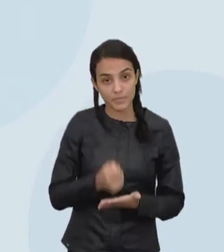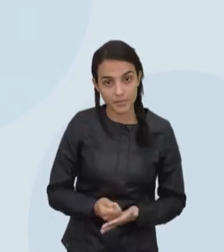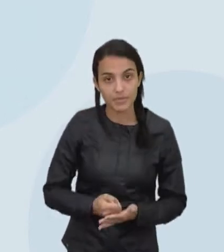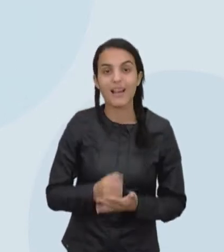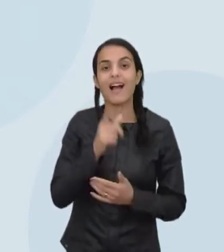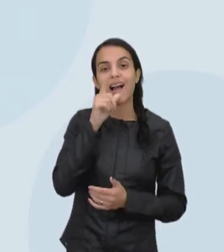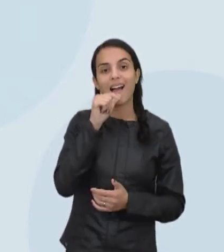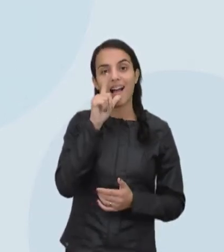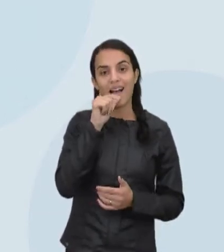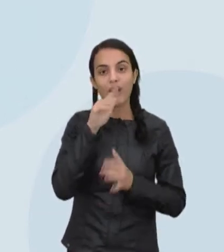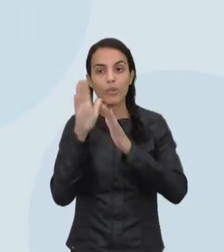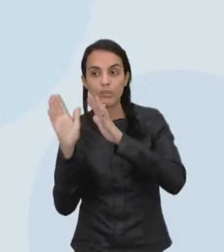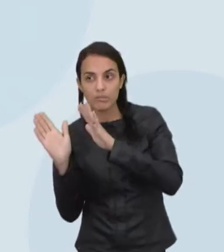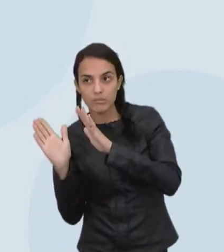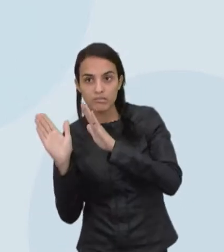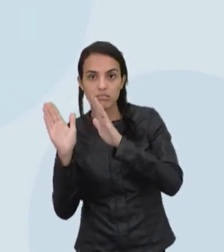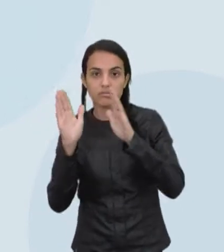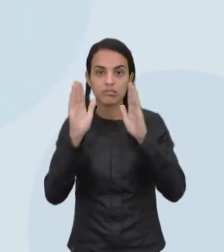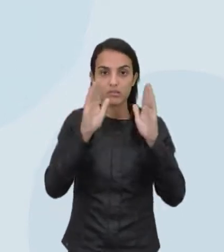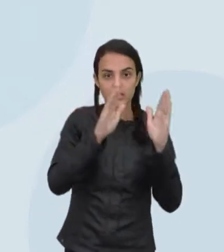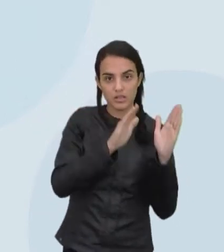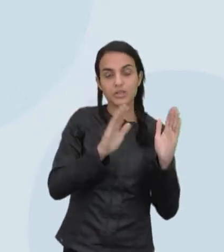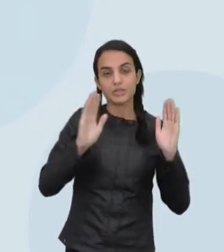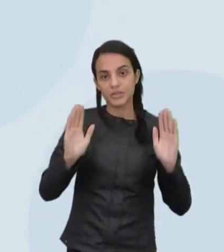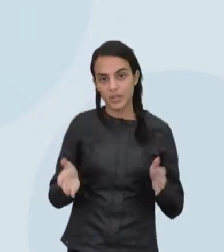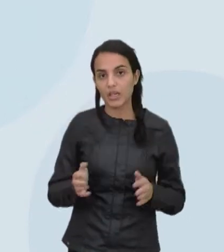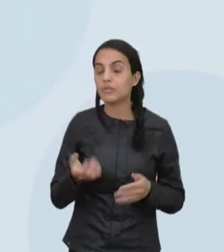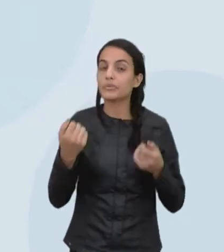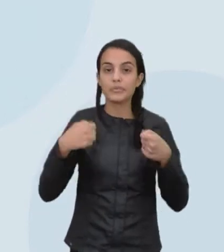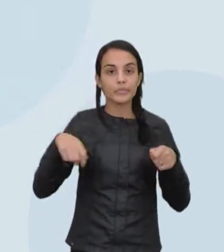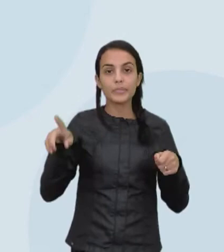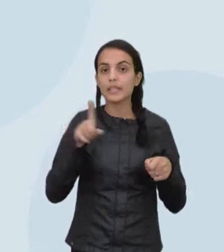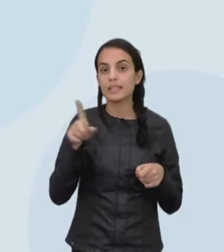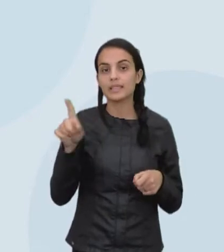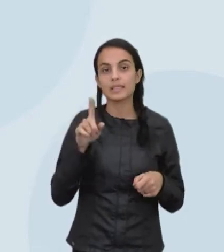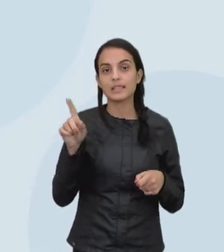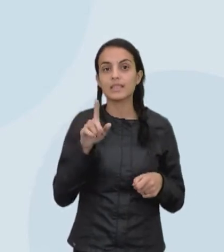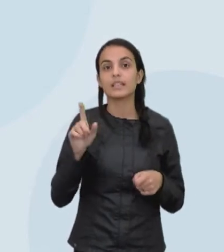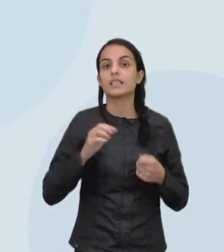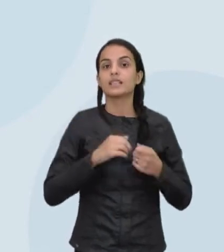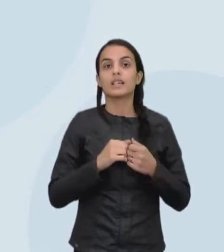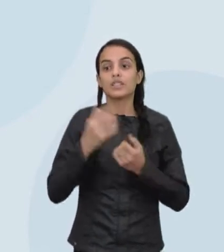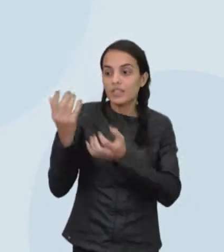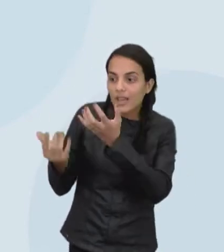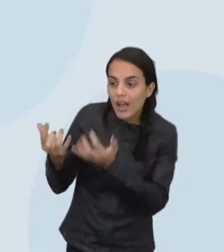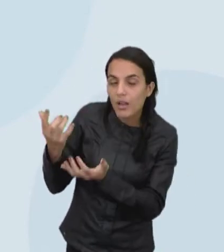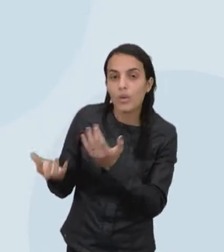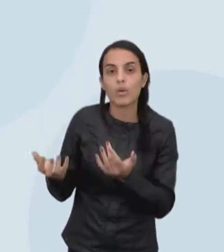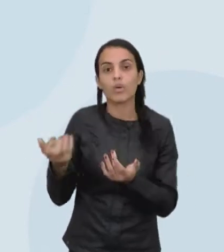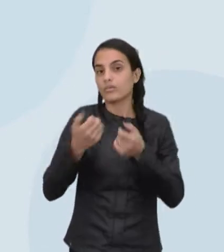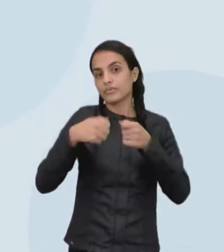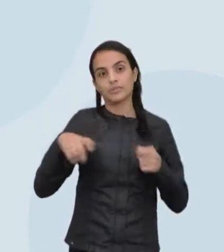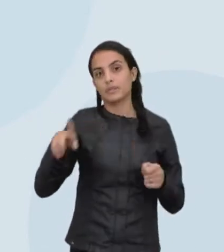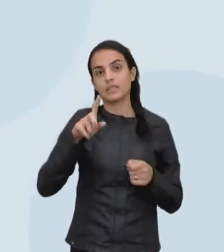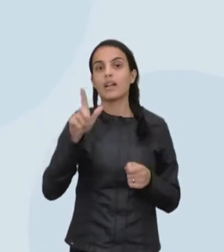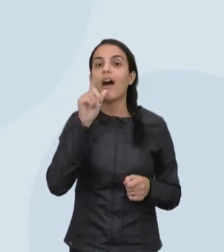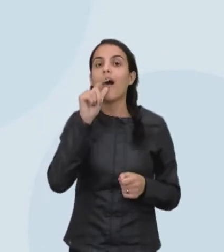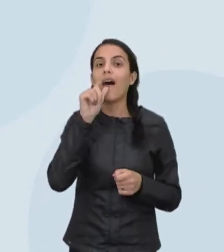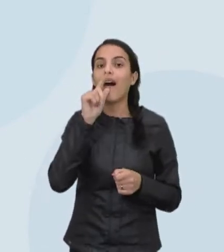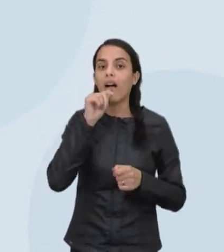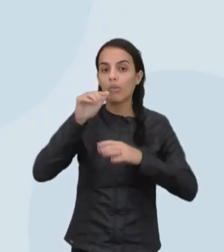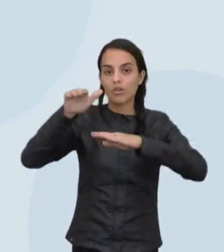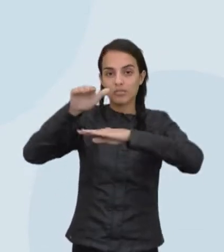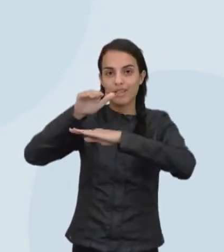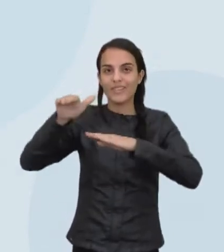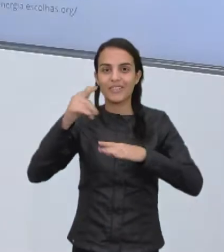água passa por uma turbina, então é a água já correndo, não precisa de calor, não precisa de queima nem nada. Então a água está em cima, vou falar aqui na